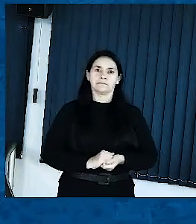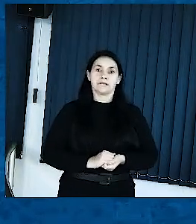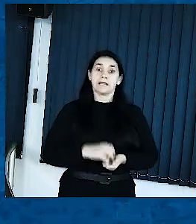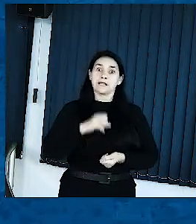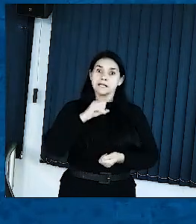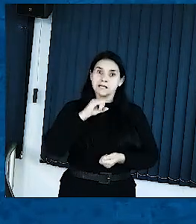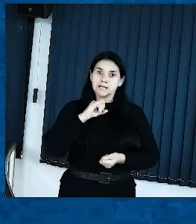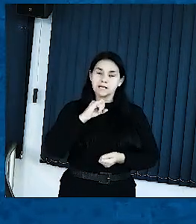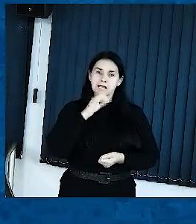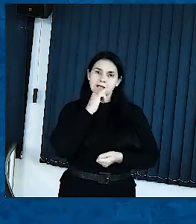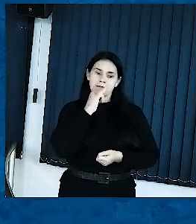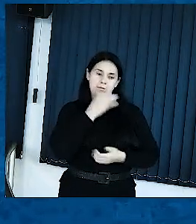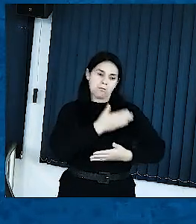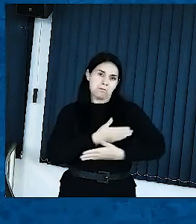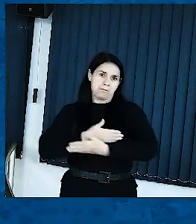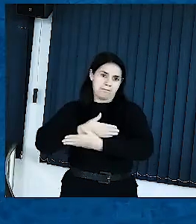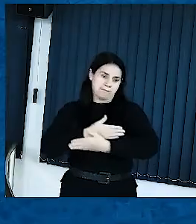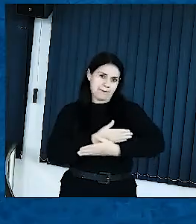Se eu colocar esse bebê